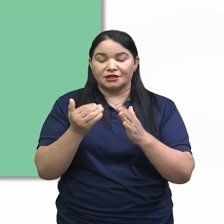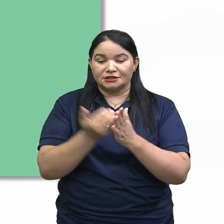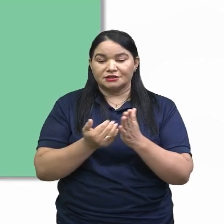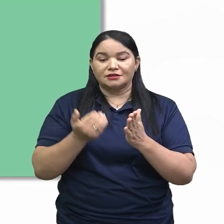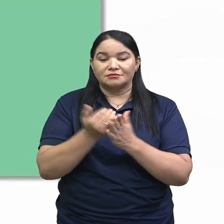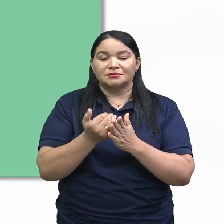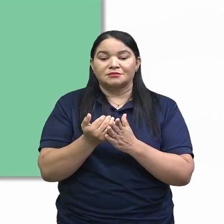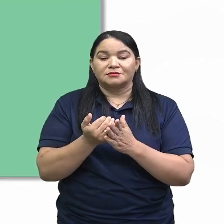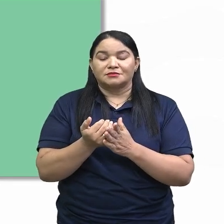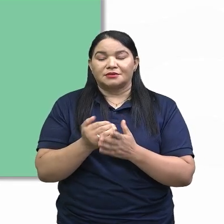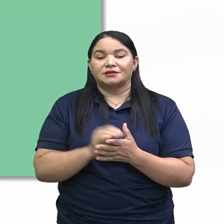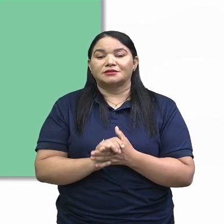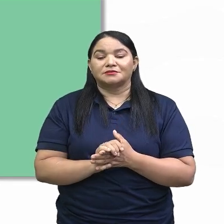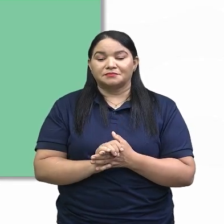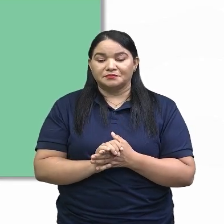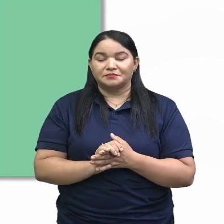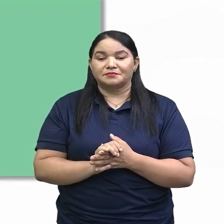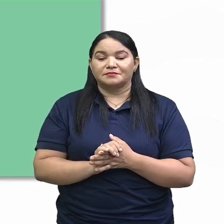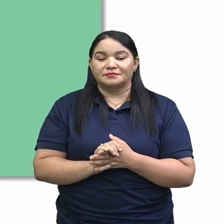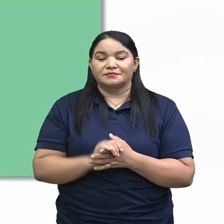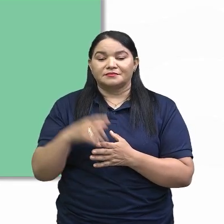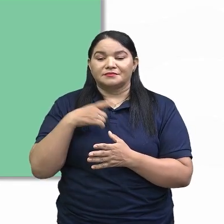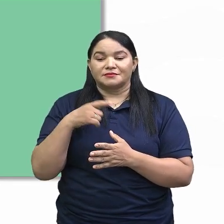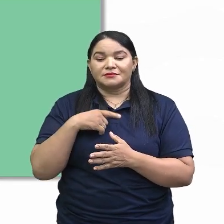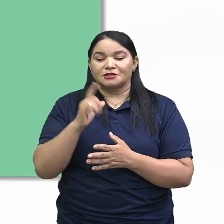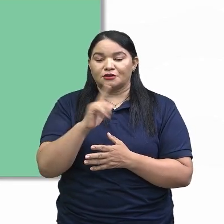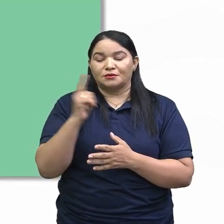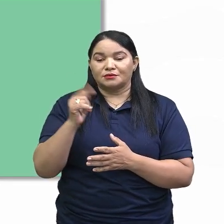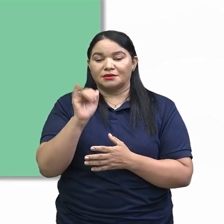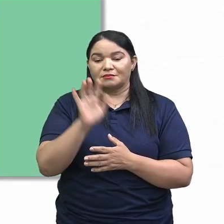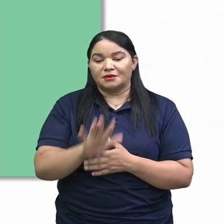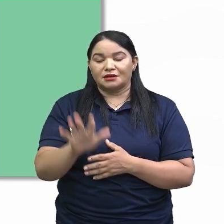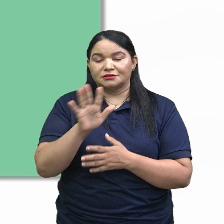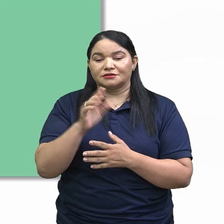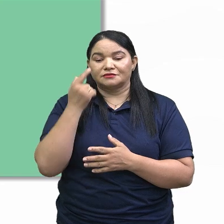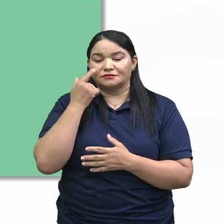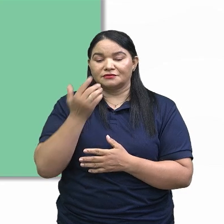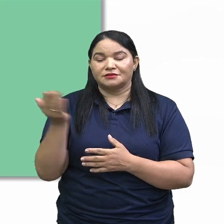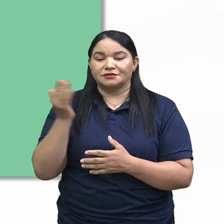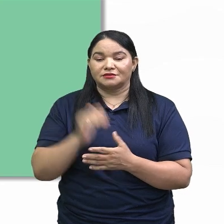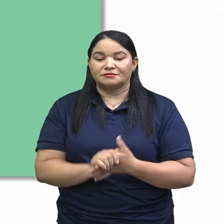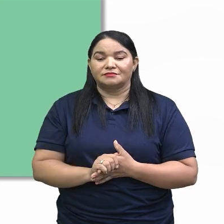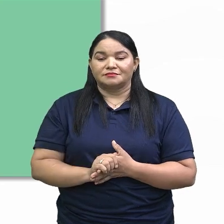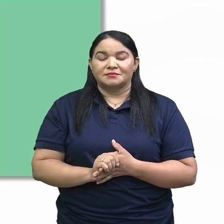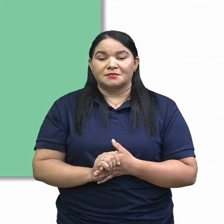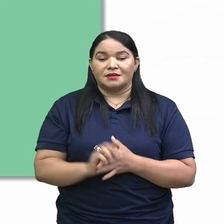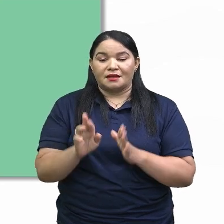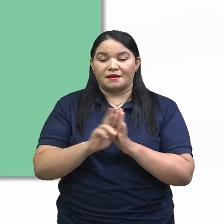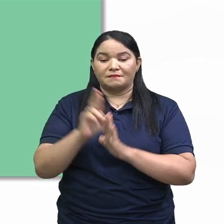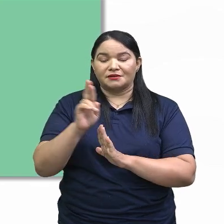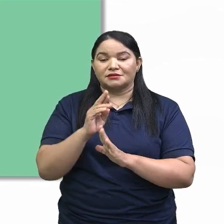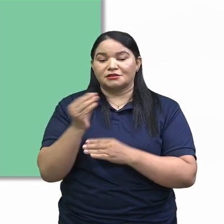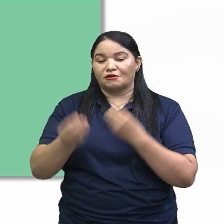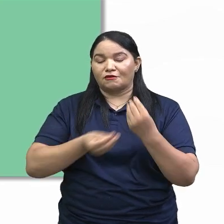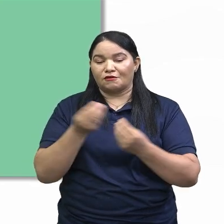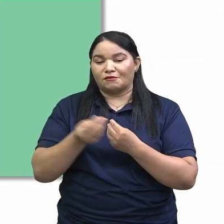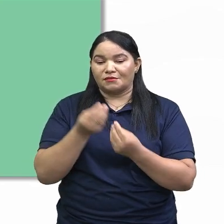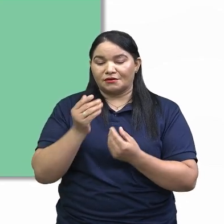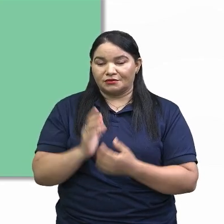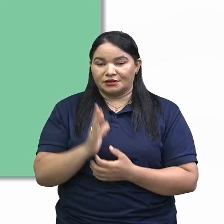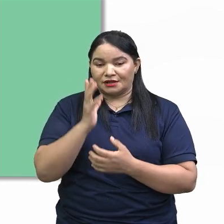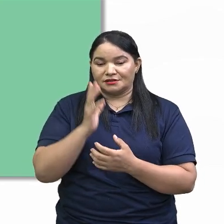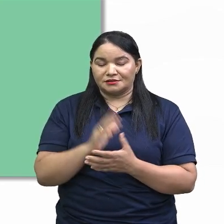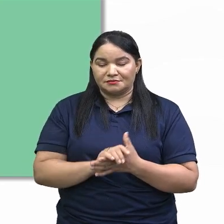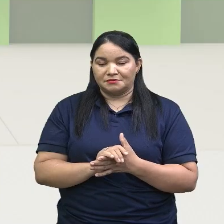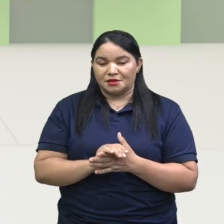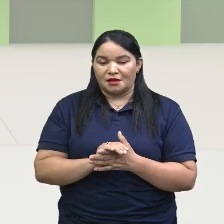para vocês. Trouxe aqui uma outra imagem, né, que representa para a gente como acontece esse processo